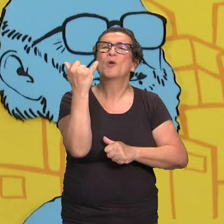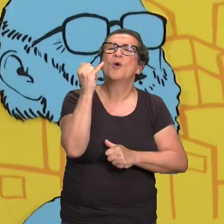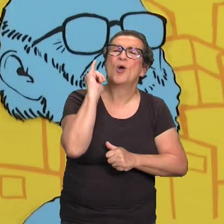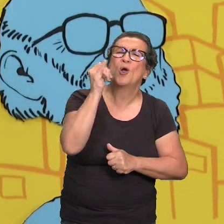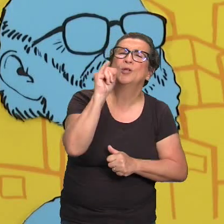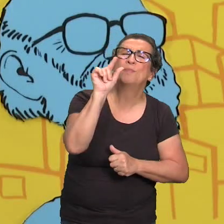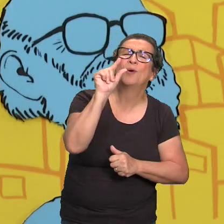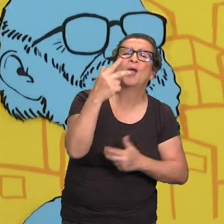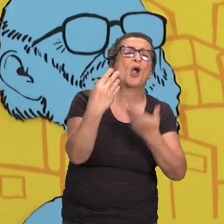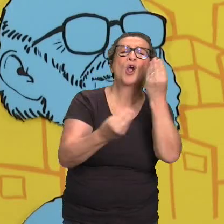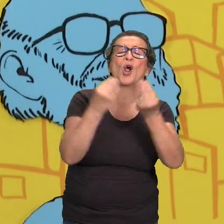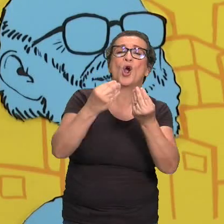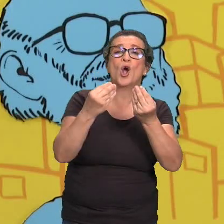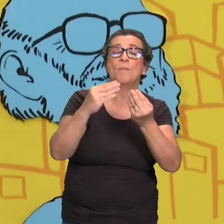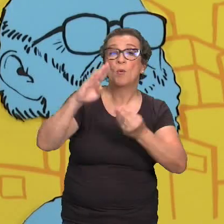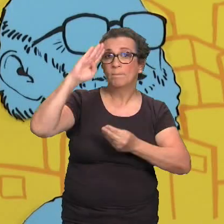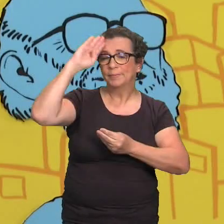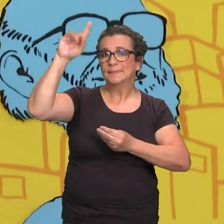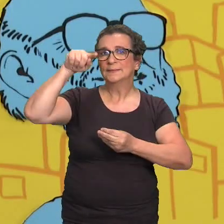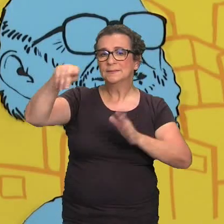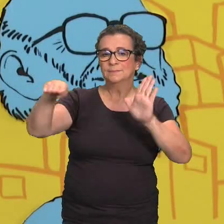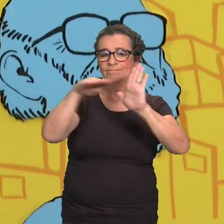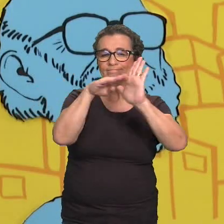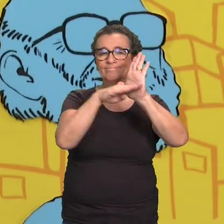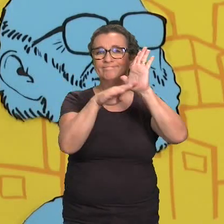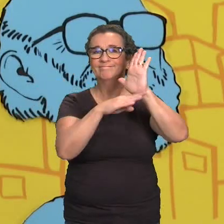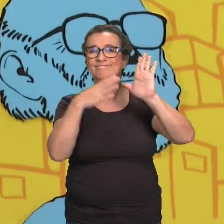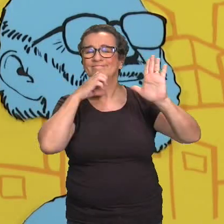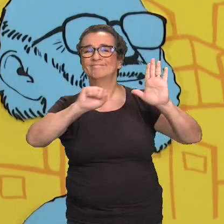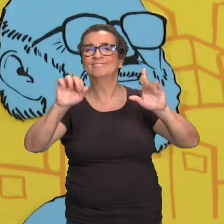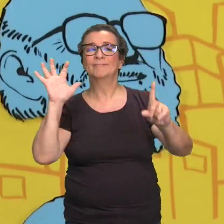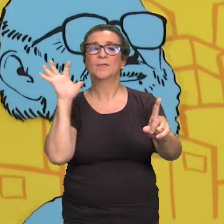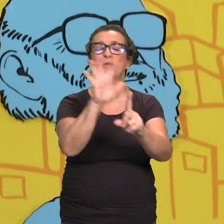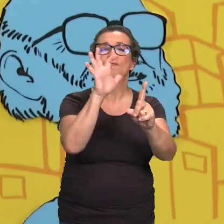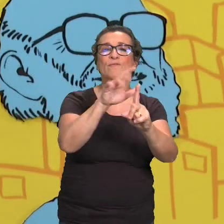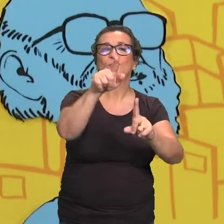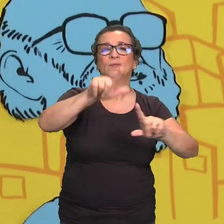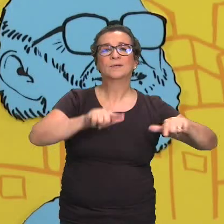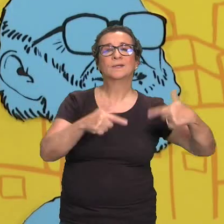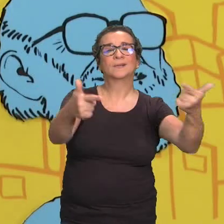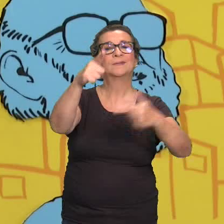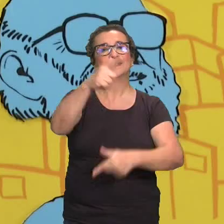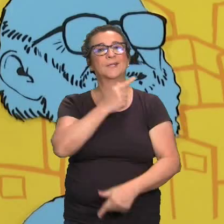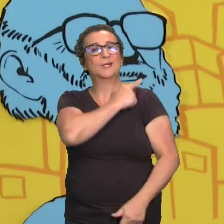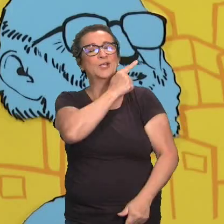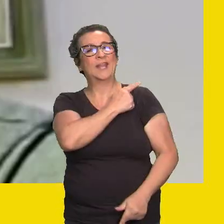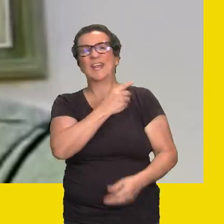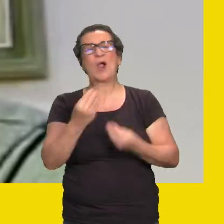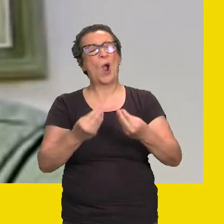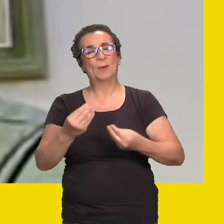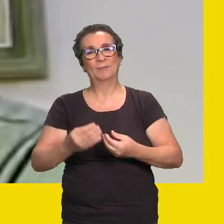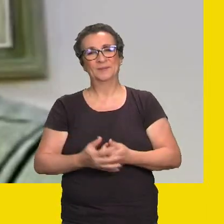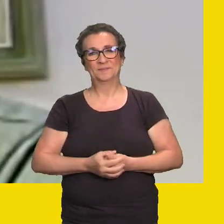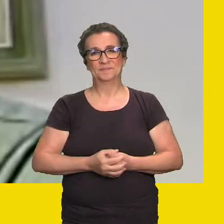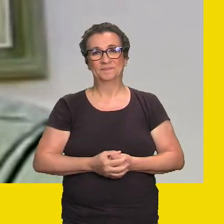como os princípios freirianos influenciam as ações que você planeja e desenvolve na gerência.